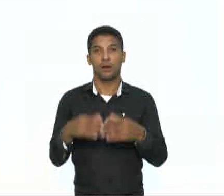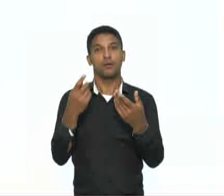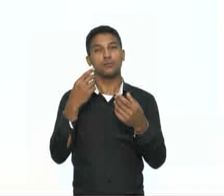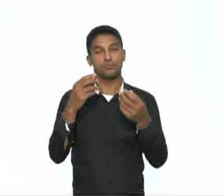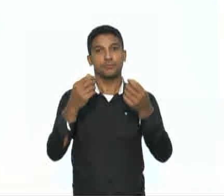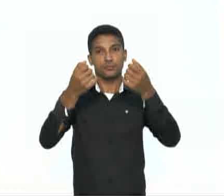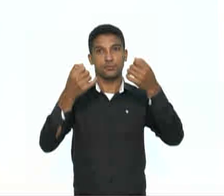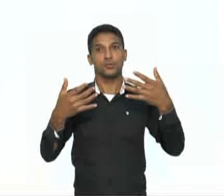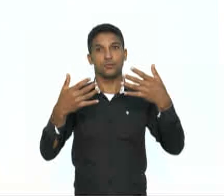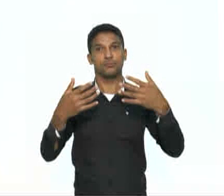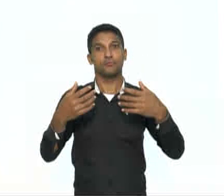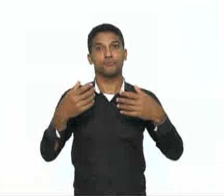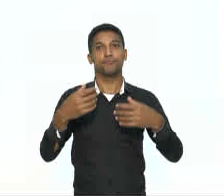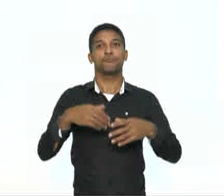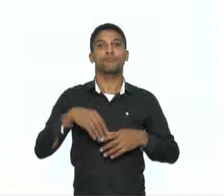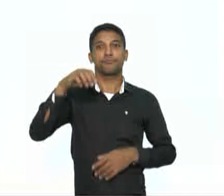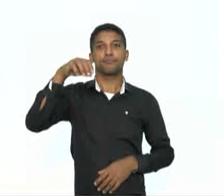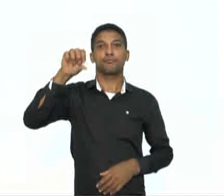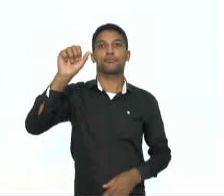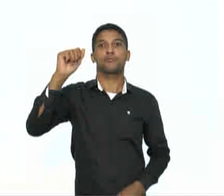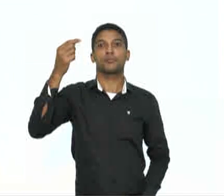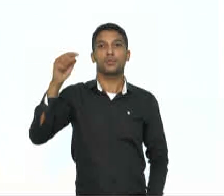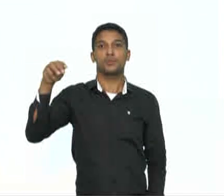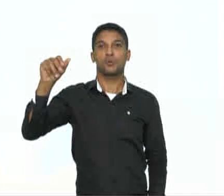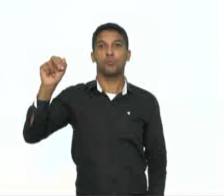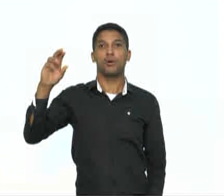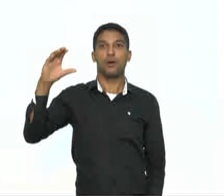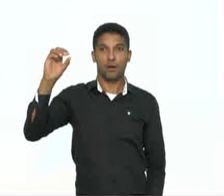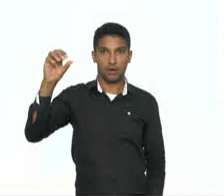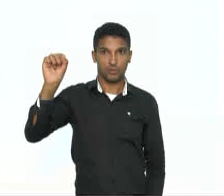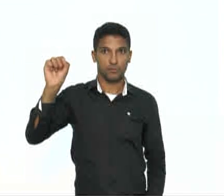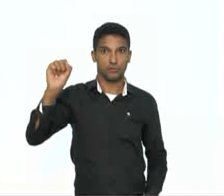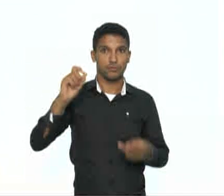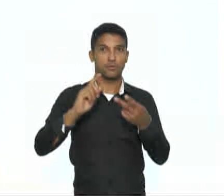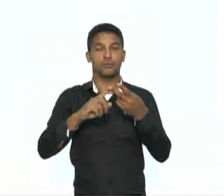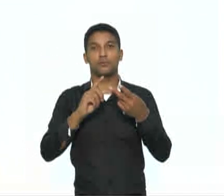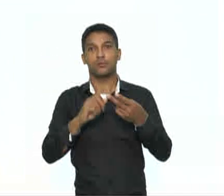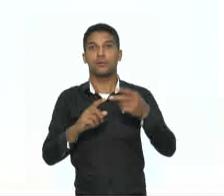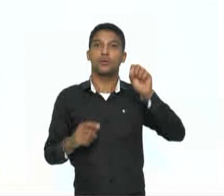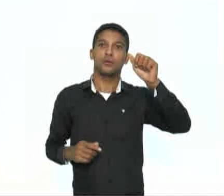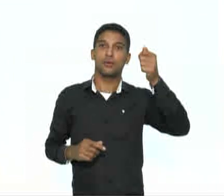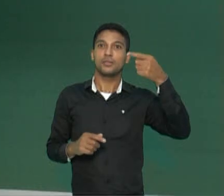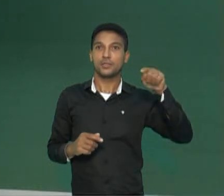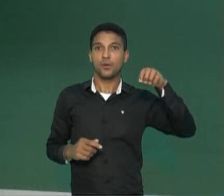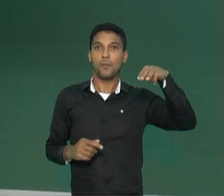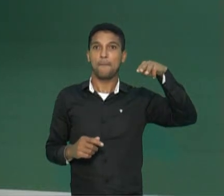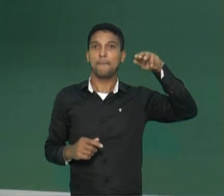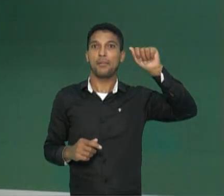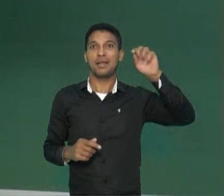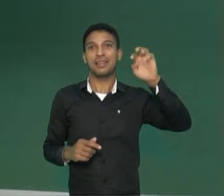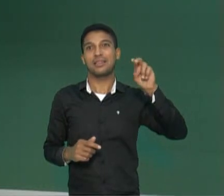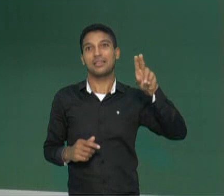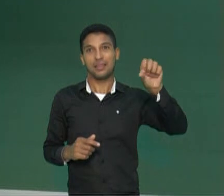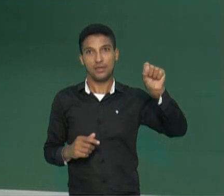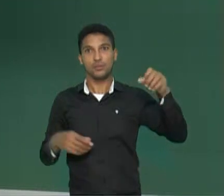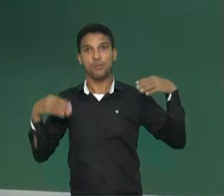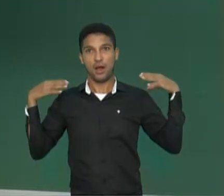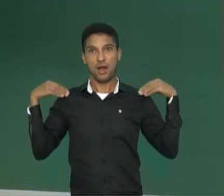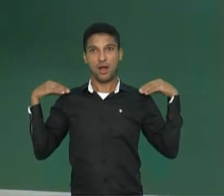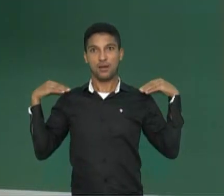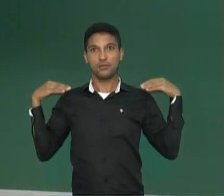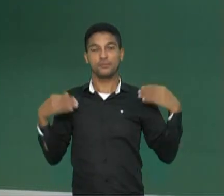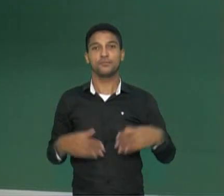São Mateus o Anjo, né, São João a Águia e São Lucas o Boi. É a concepção medieval dos anjos. Esqueça aquela ideia de anjinho